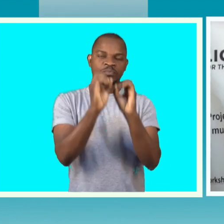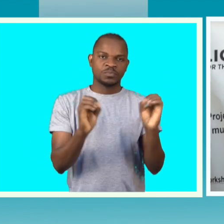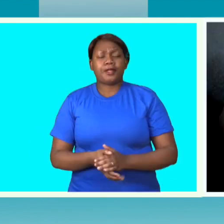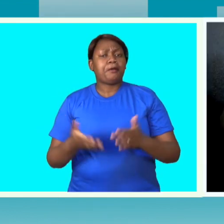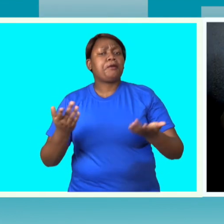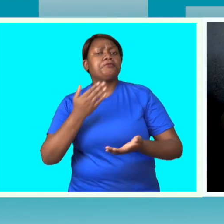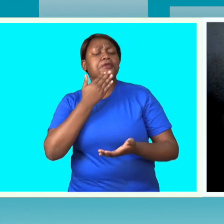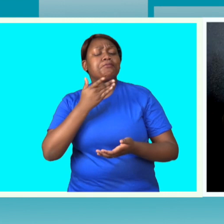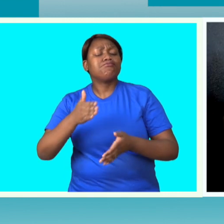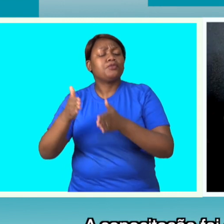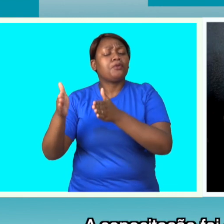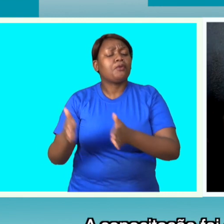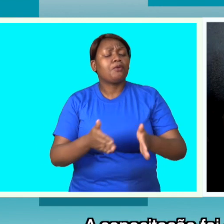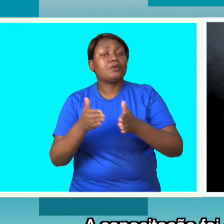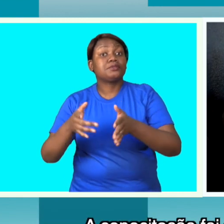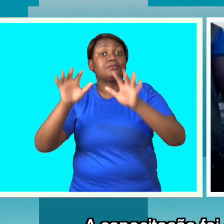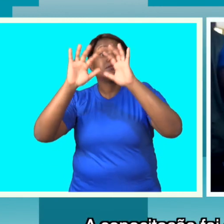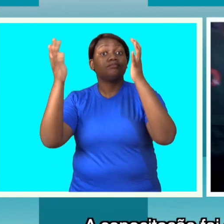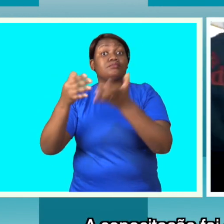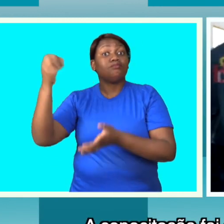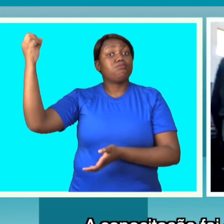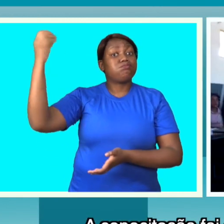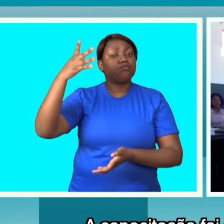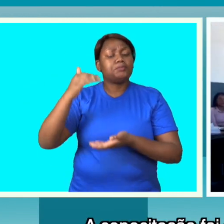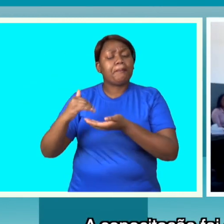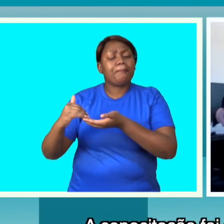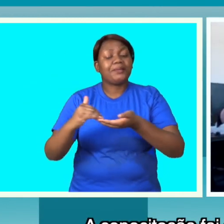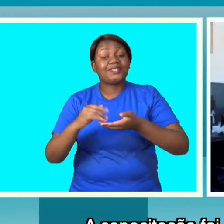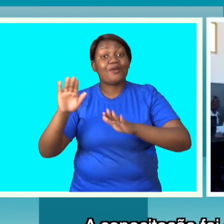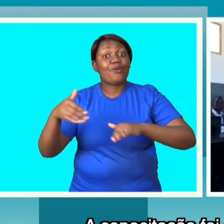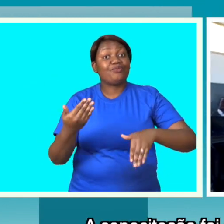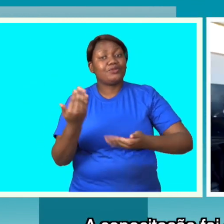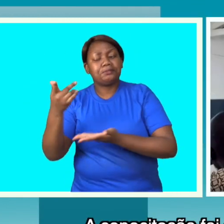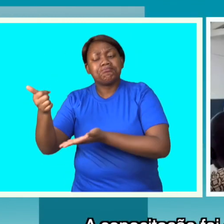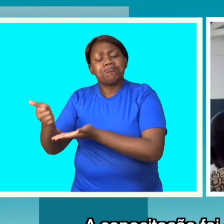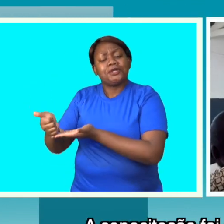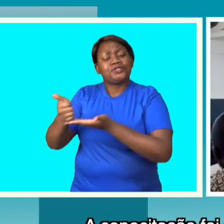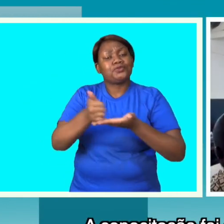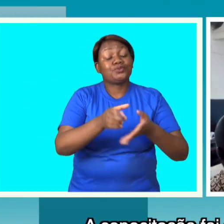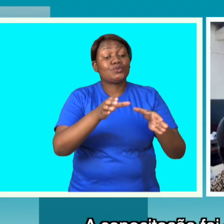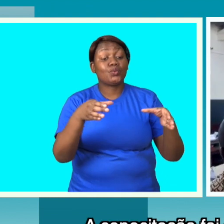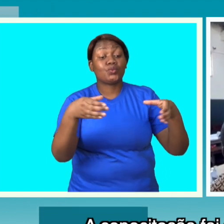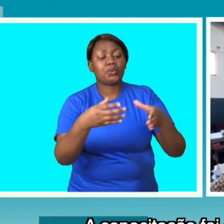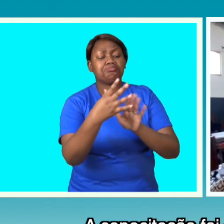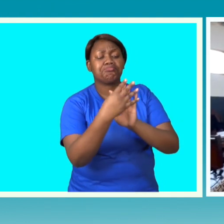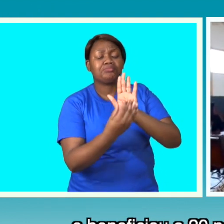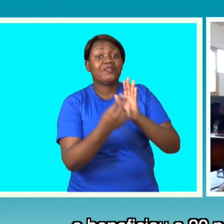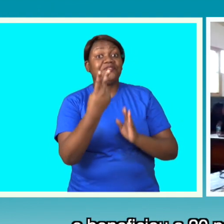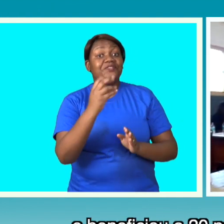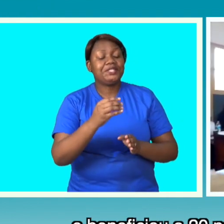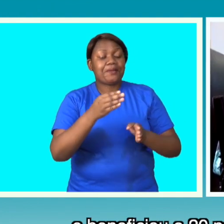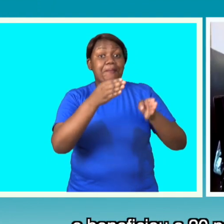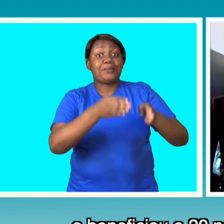aqui. A capacitação foi organizada pela Light for the World e parceria com o